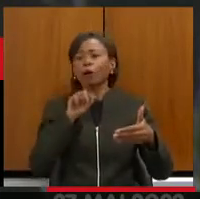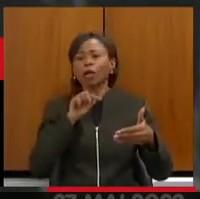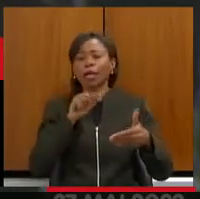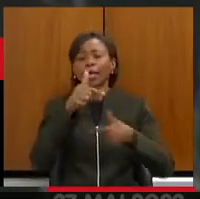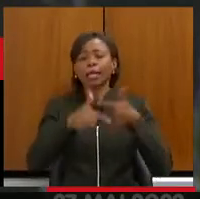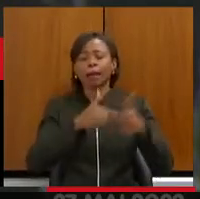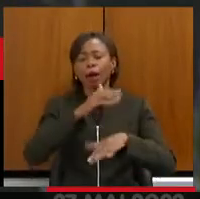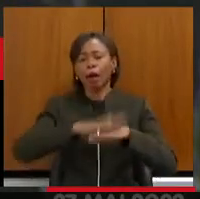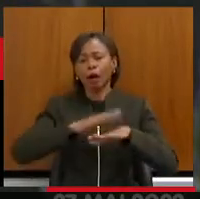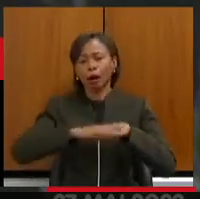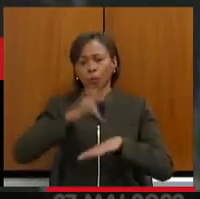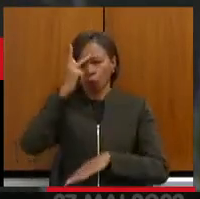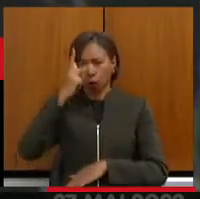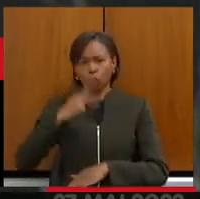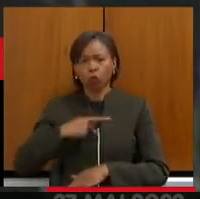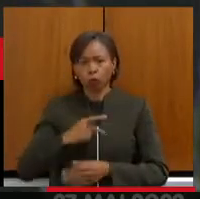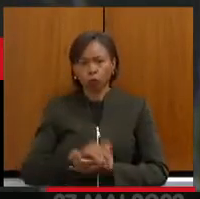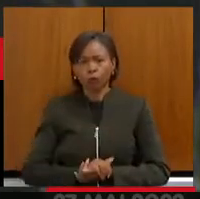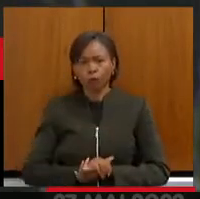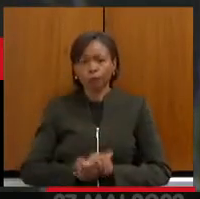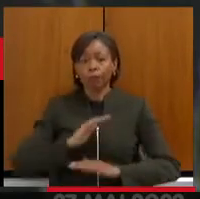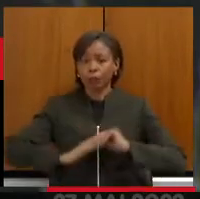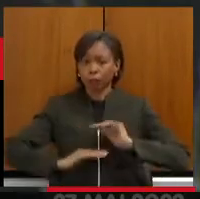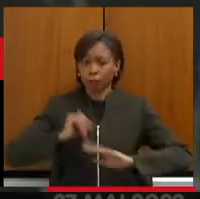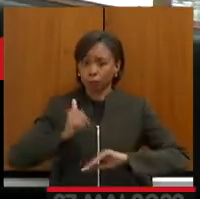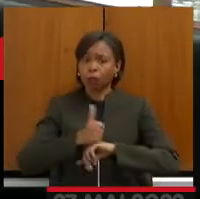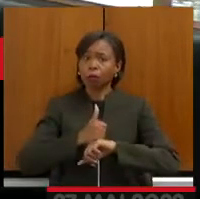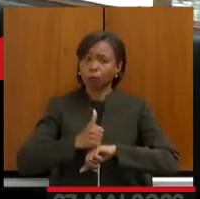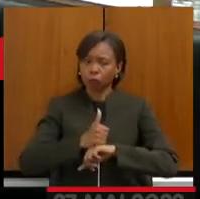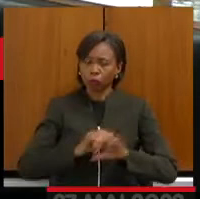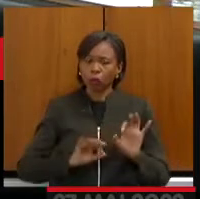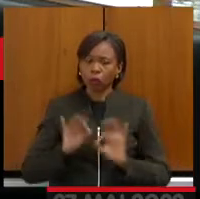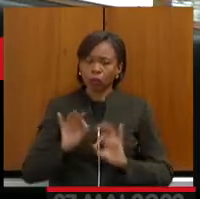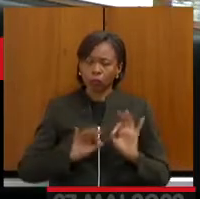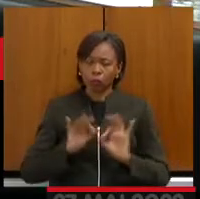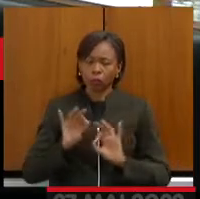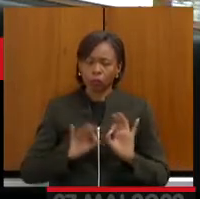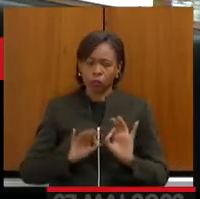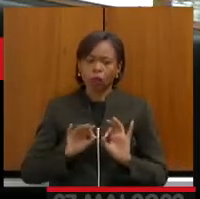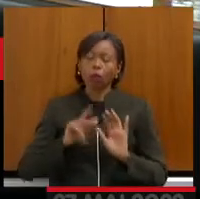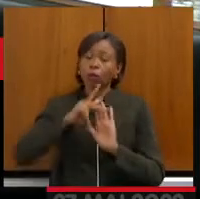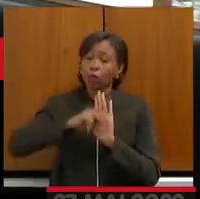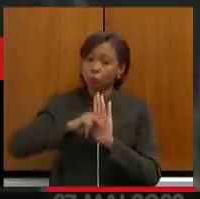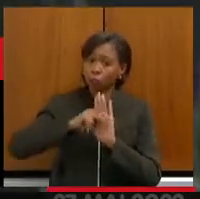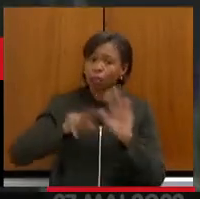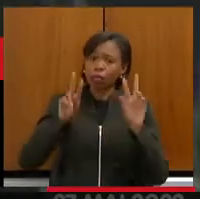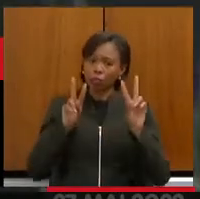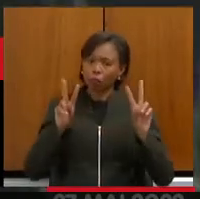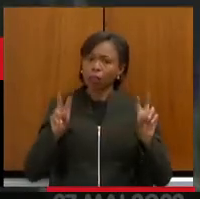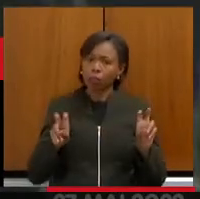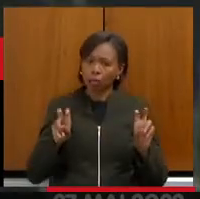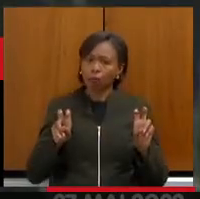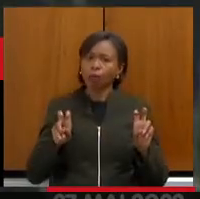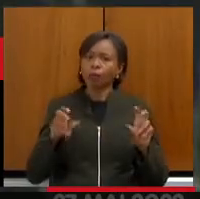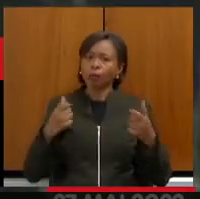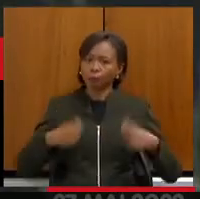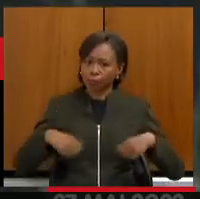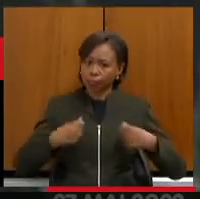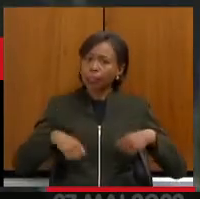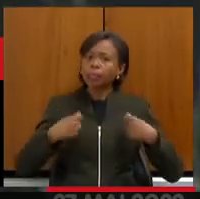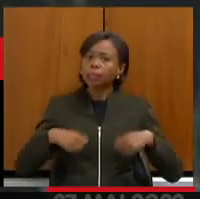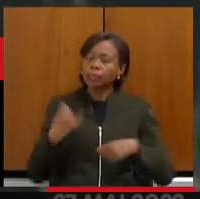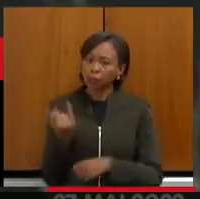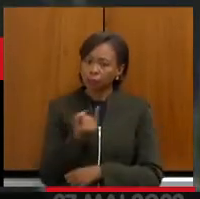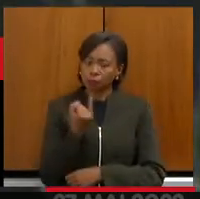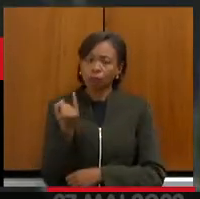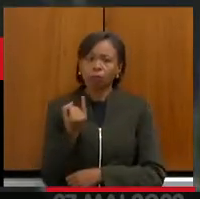autônomo fazendo assim tão da nossa profissão Então dessa forma projetos nessa temática tornam-se extremamente